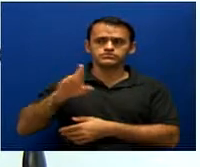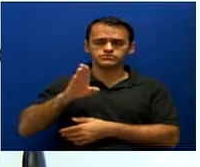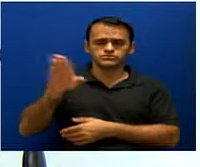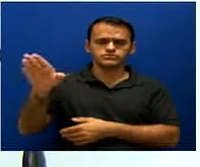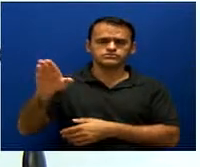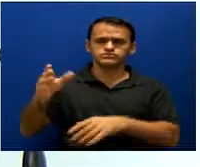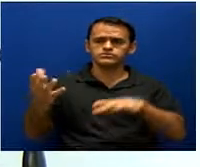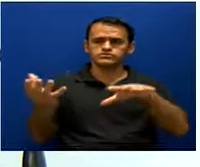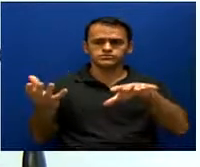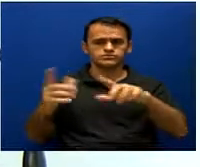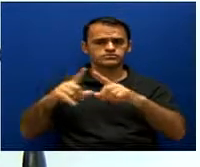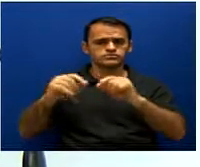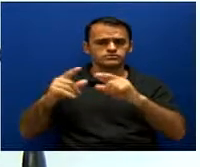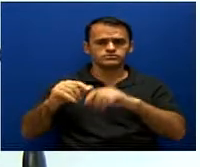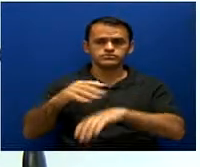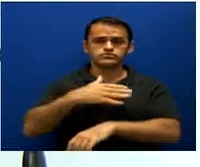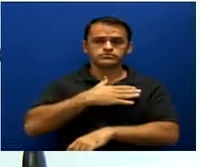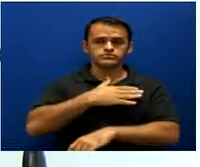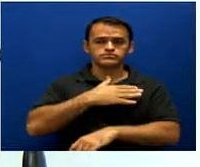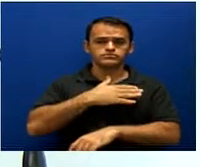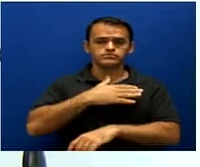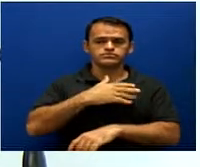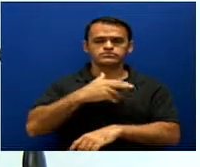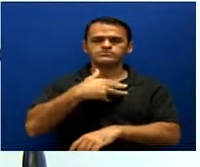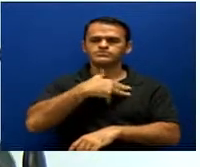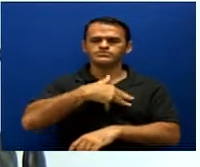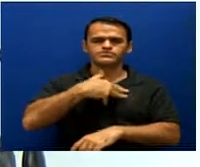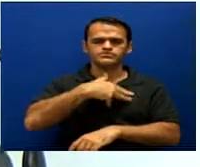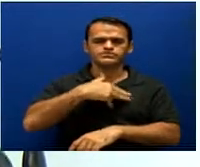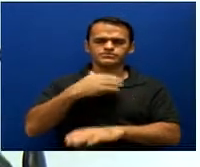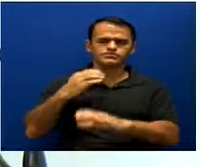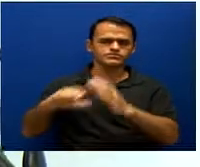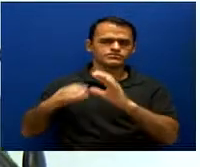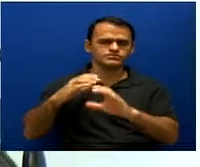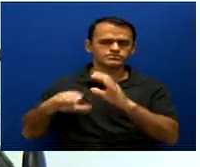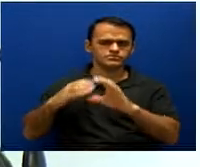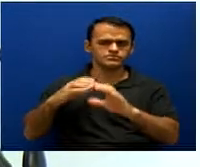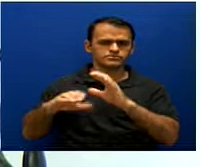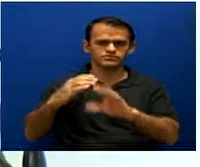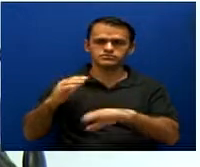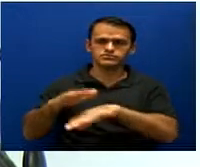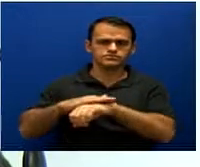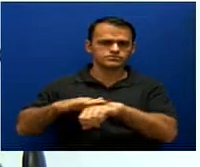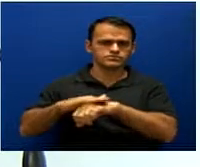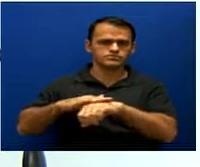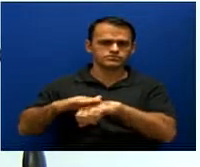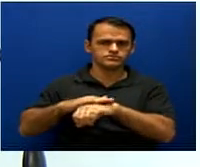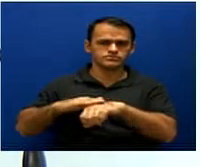Brasília conversar com o ministro das comunicações, solicitando a